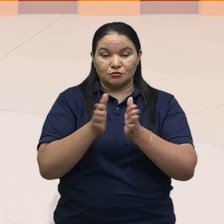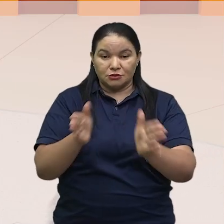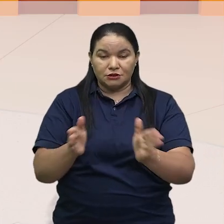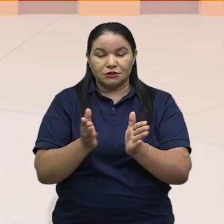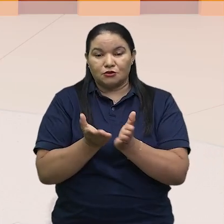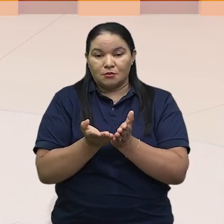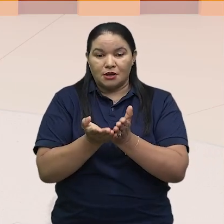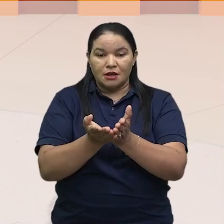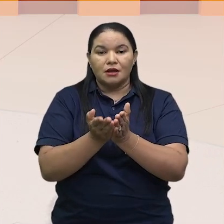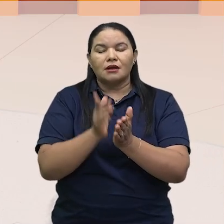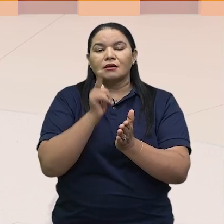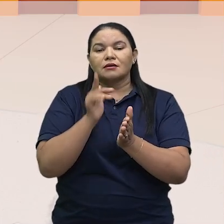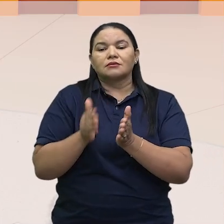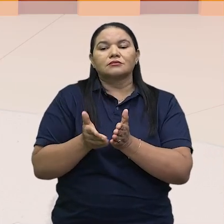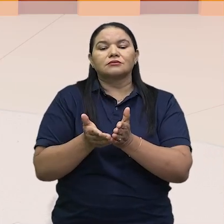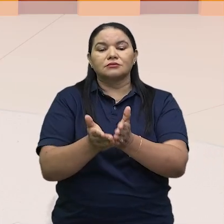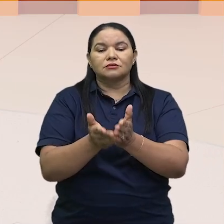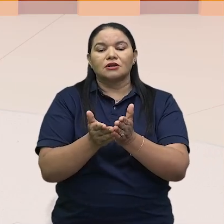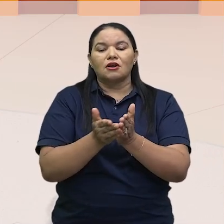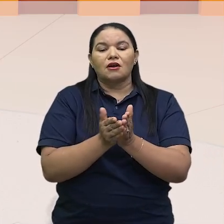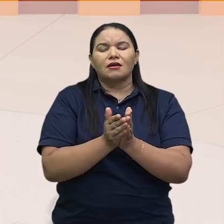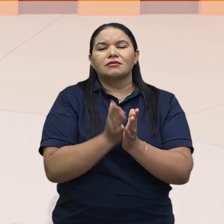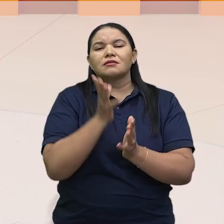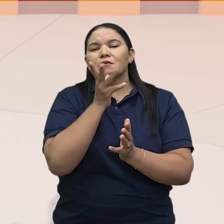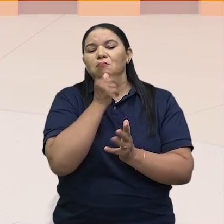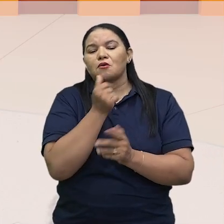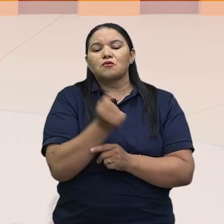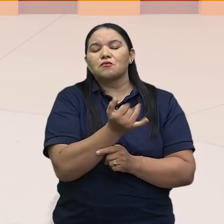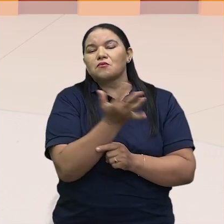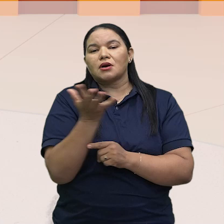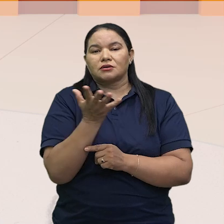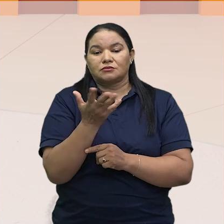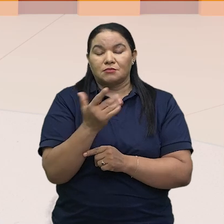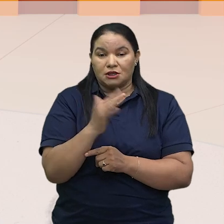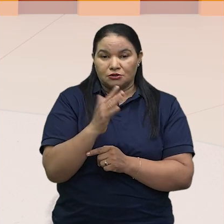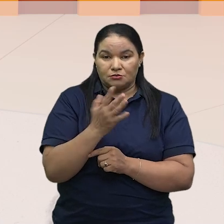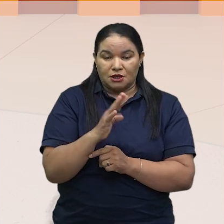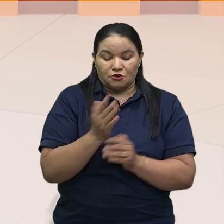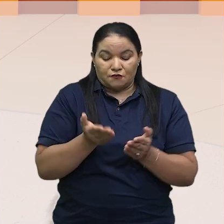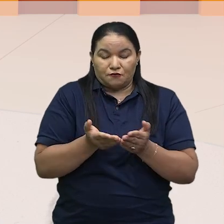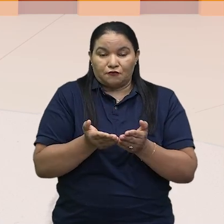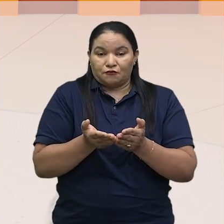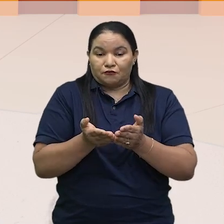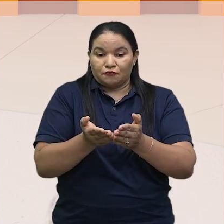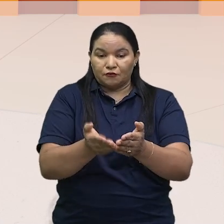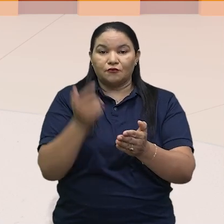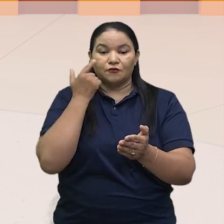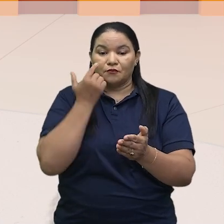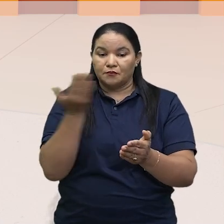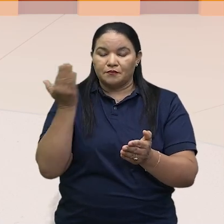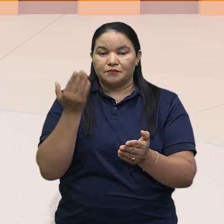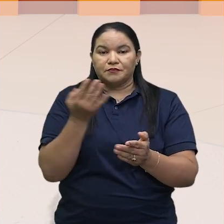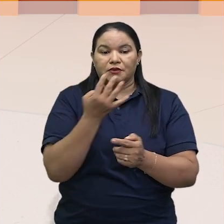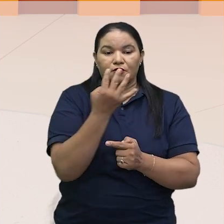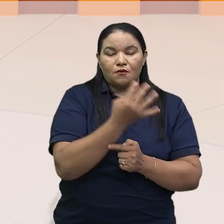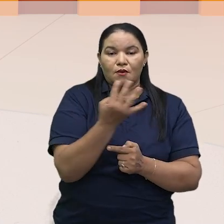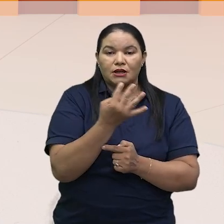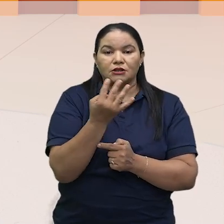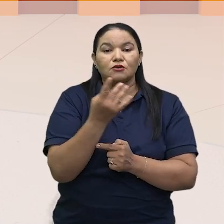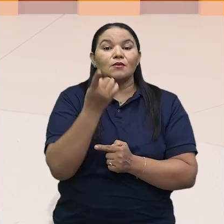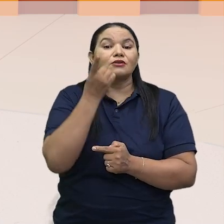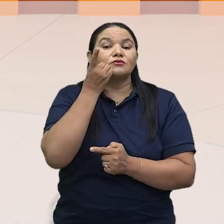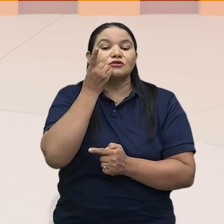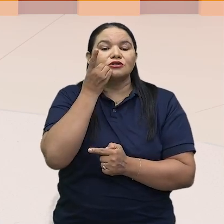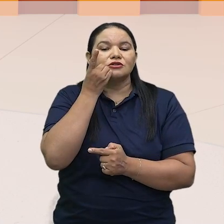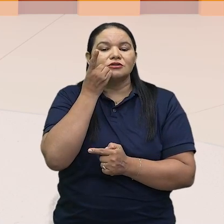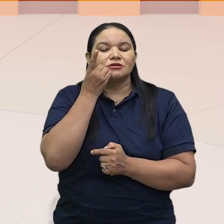bom? Quanto tempo demorava, professor, uma viagem entre Portugal e Brasil, por exemplo, nas caravelas? Olha, 44 dias.